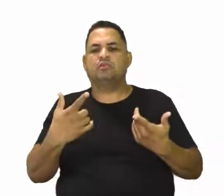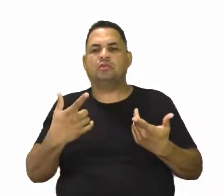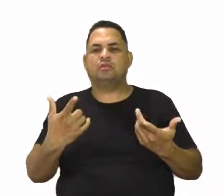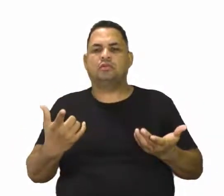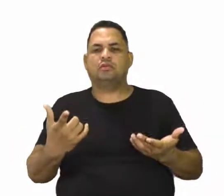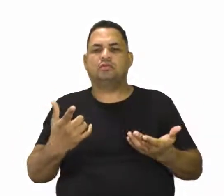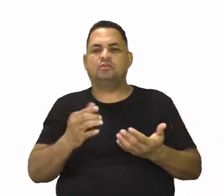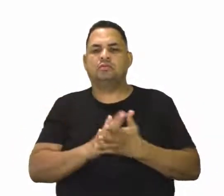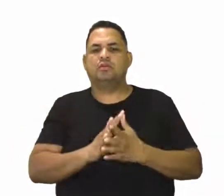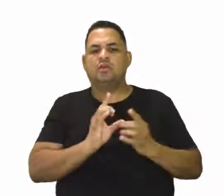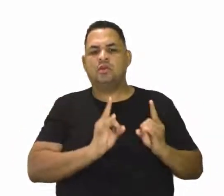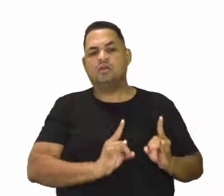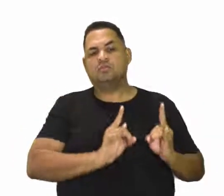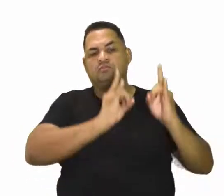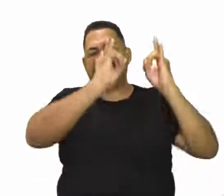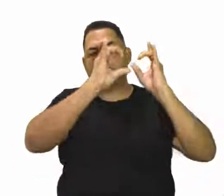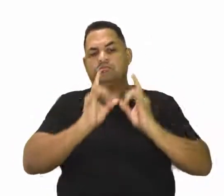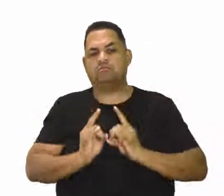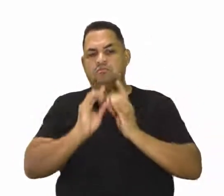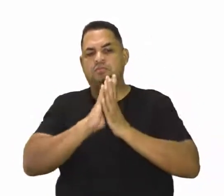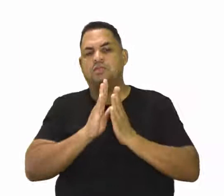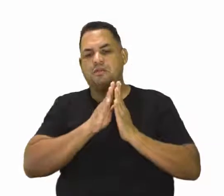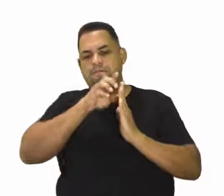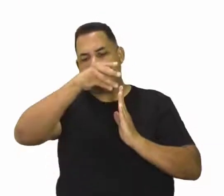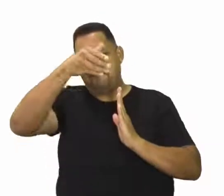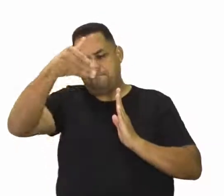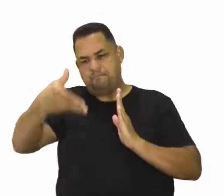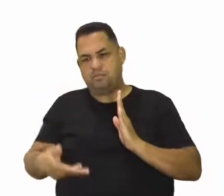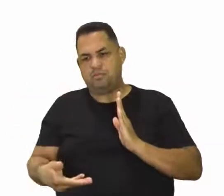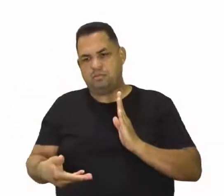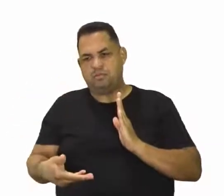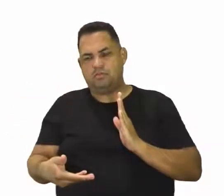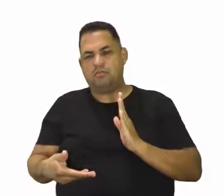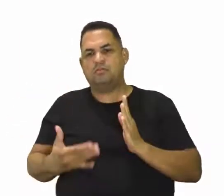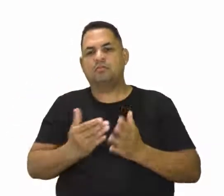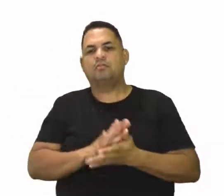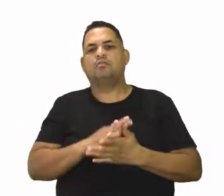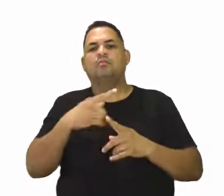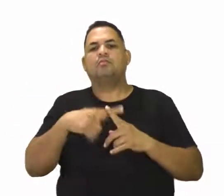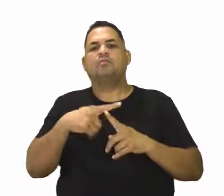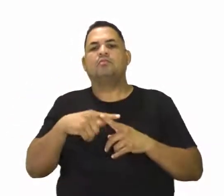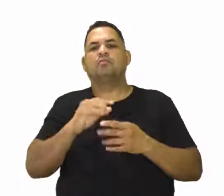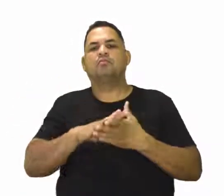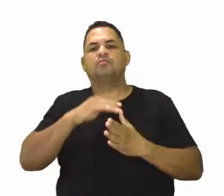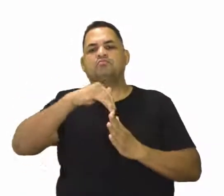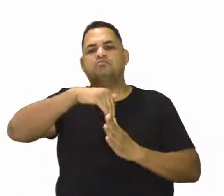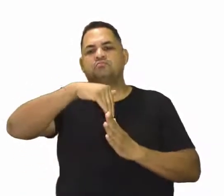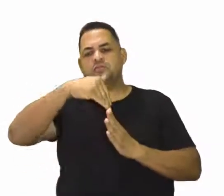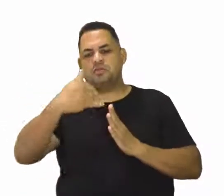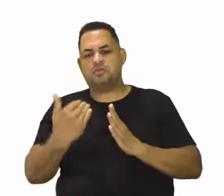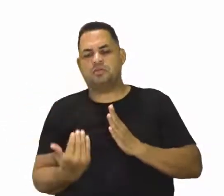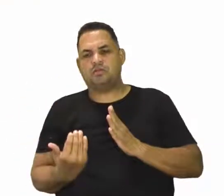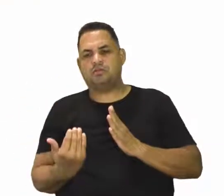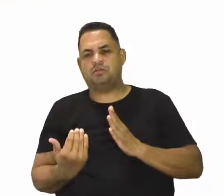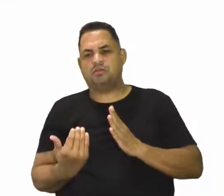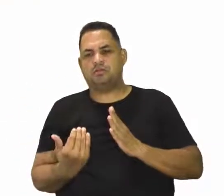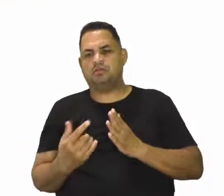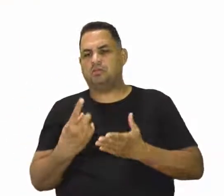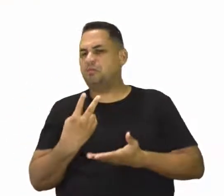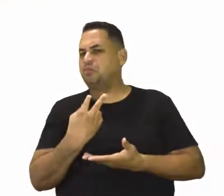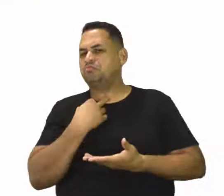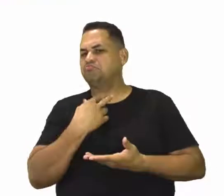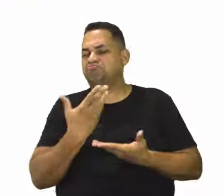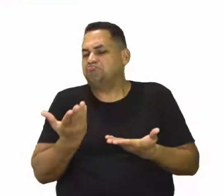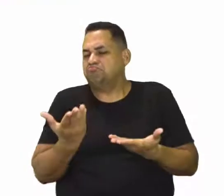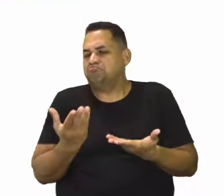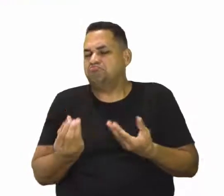o prédio ele veio abaixo a é porque que ele não tombou para o lado